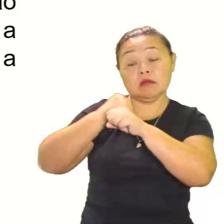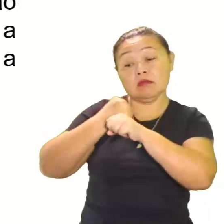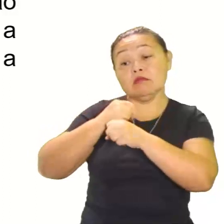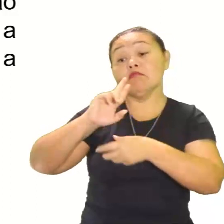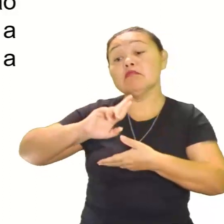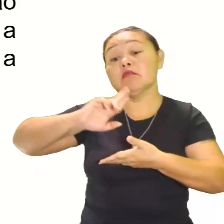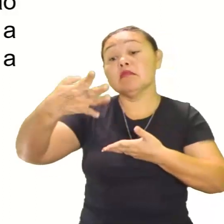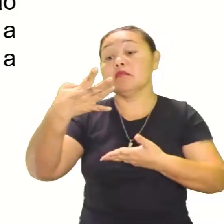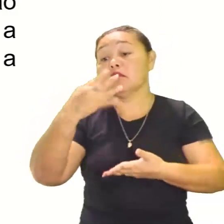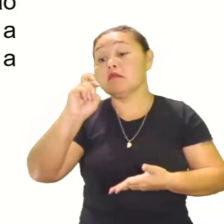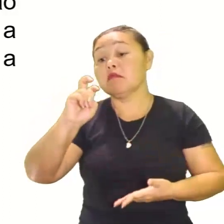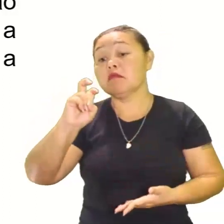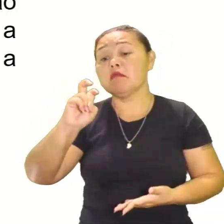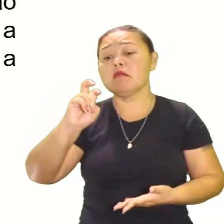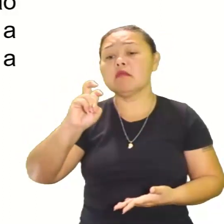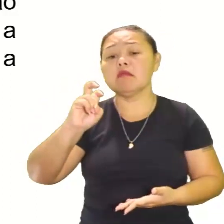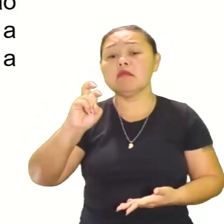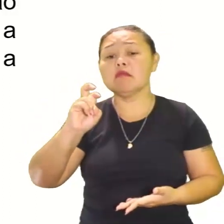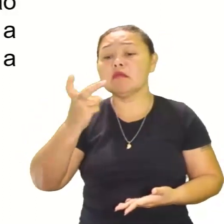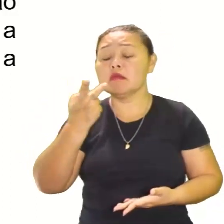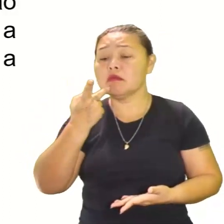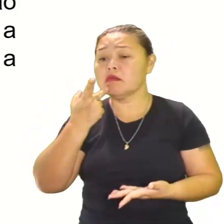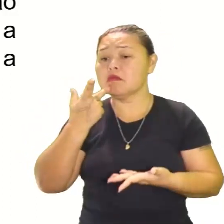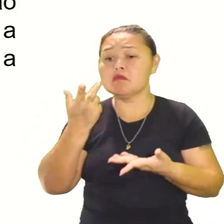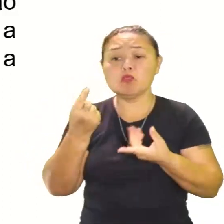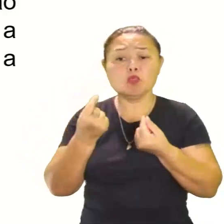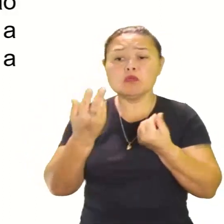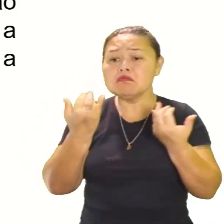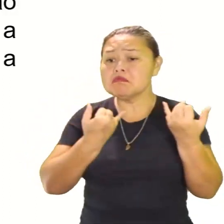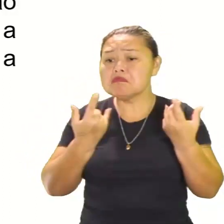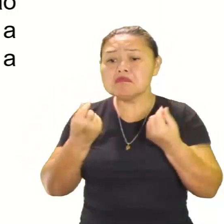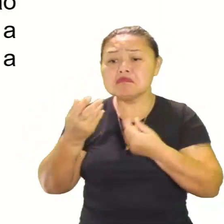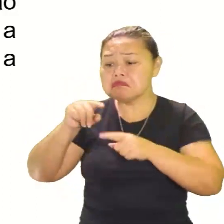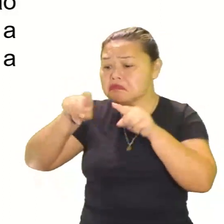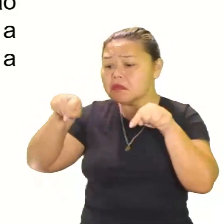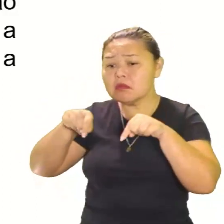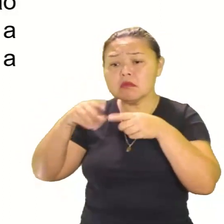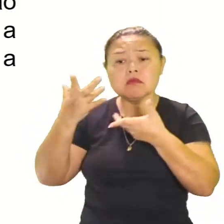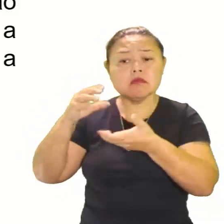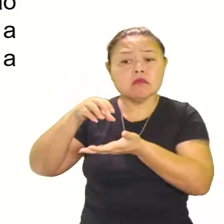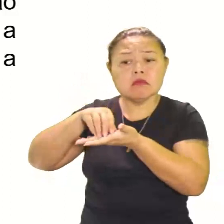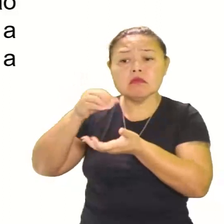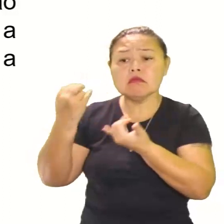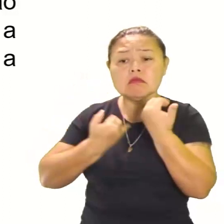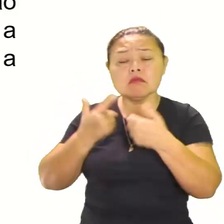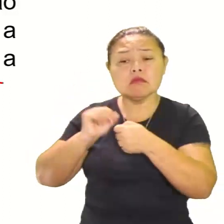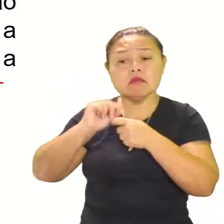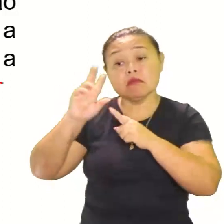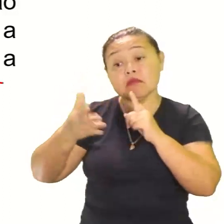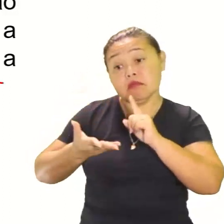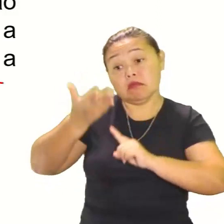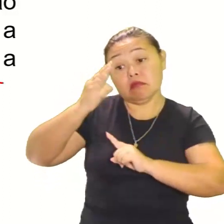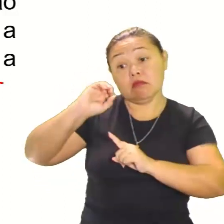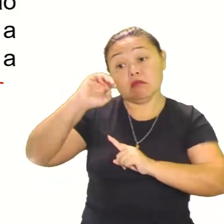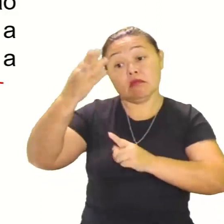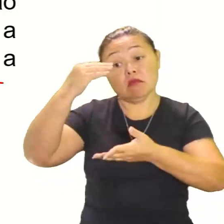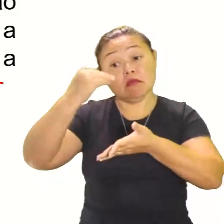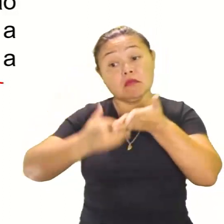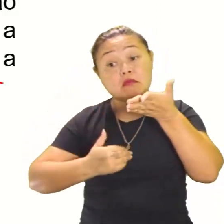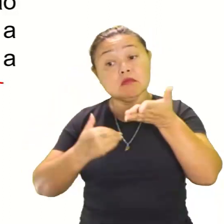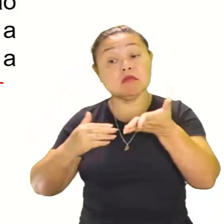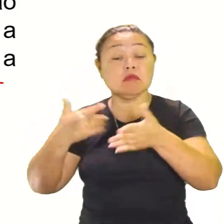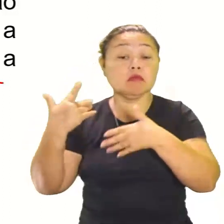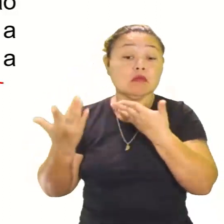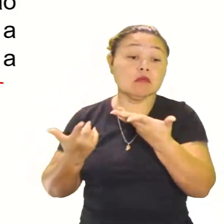aconteceu uma diferença de 45 mil, mas só que o financeiro não disse Não se era falou. para mais ou para menos, né?